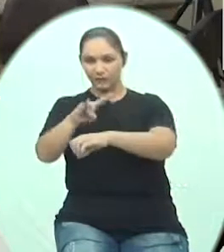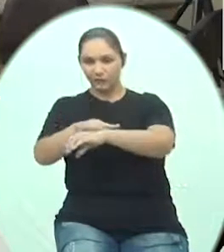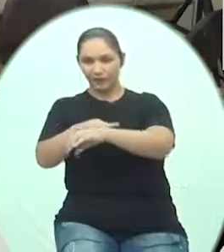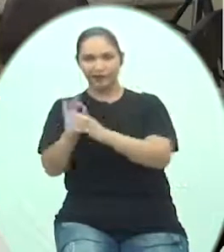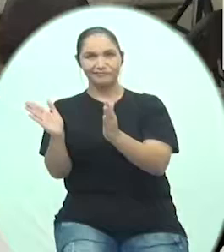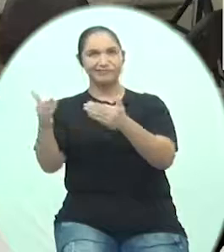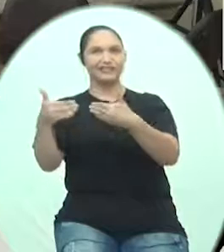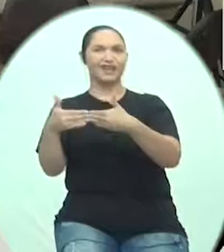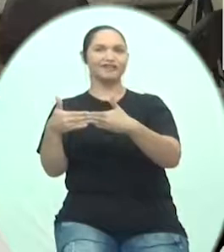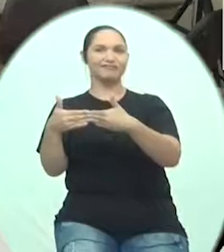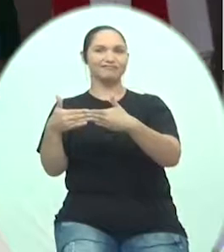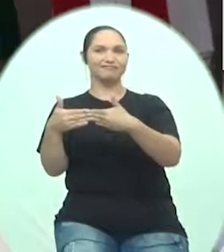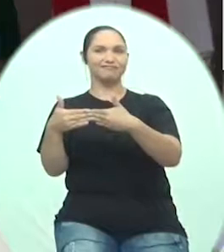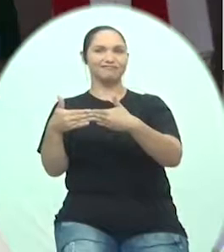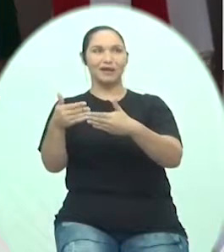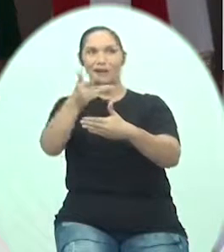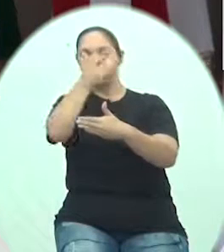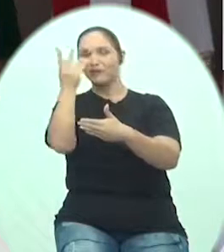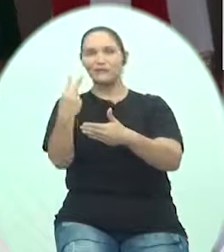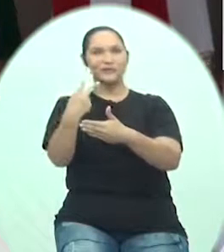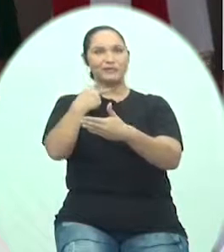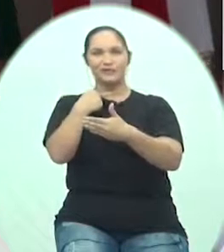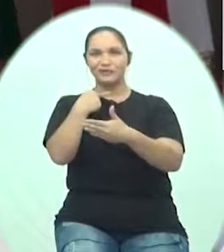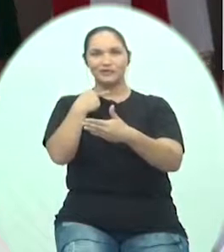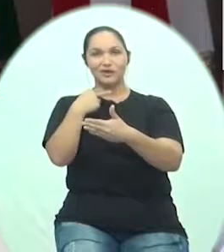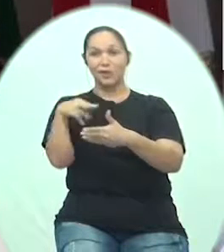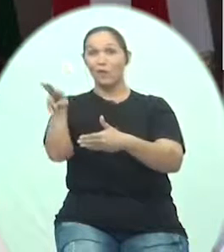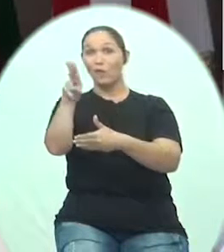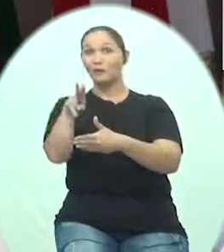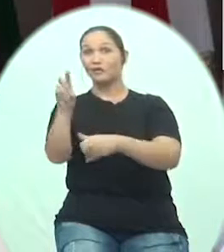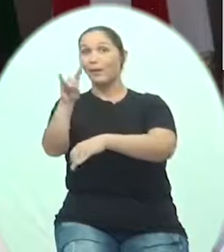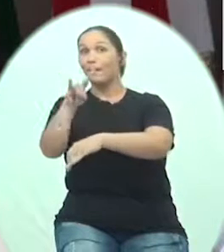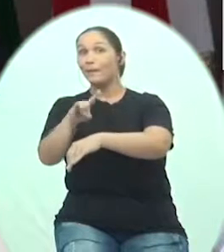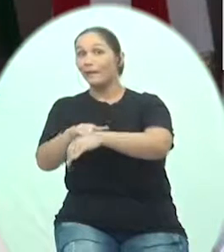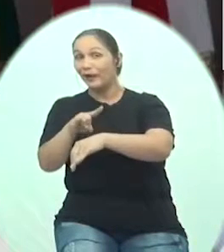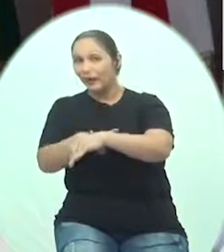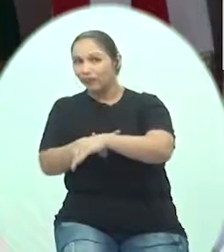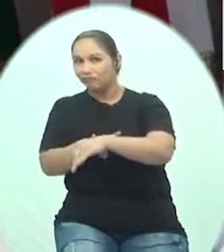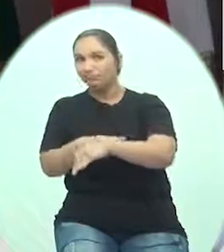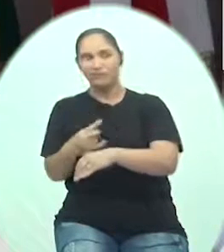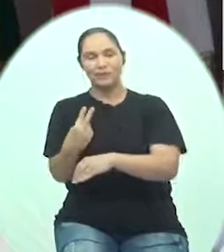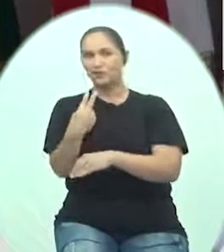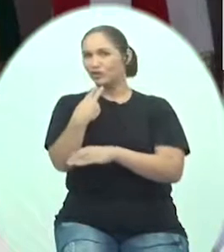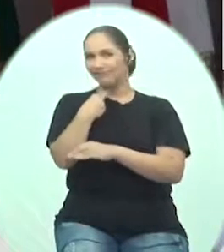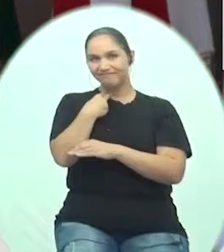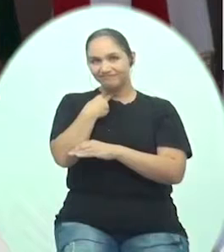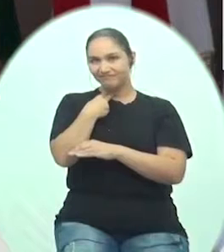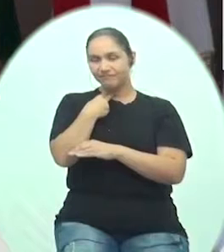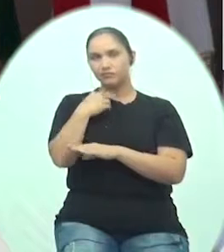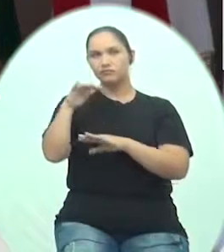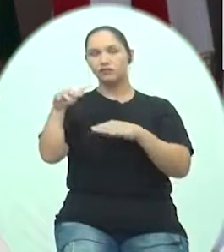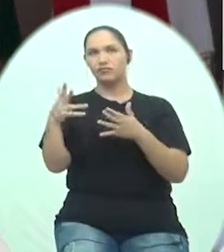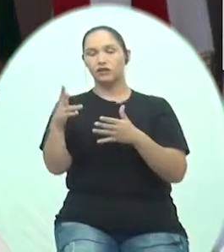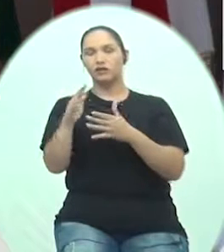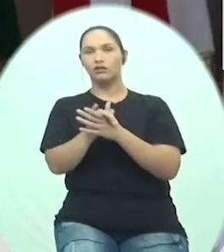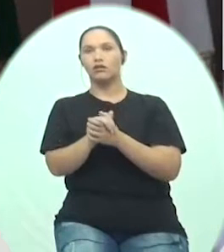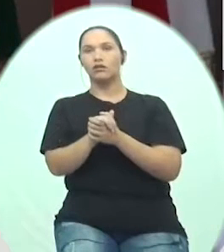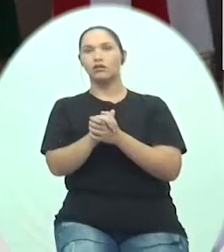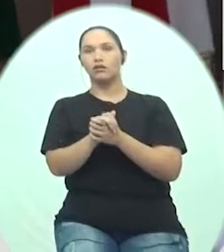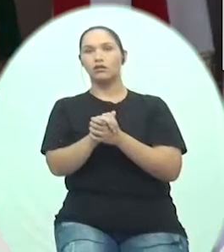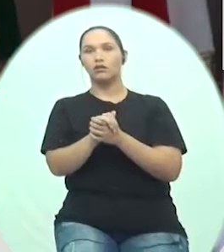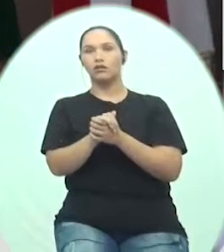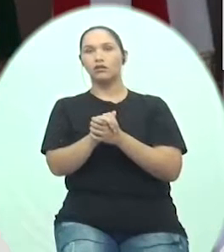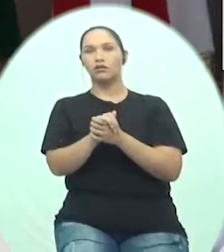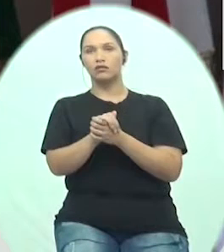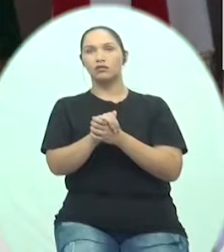sem poder as pessoas ocuparem os banheiros procurando os banheiros próximos a essa unidade